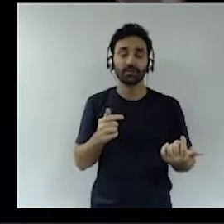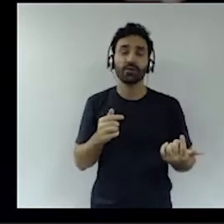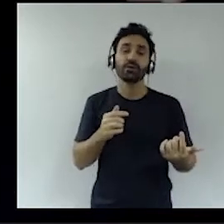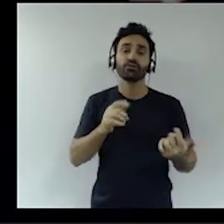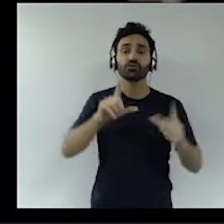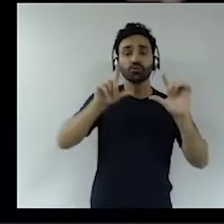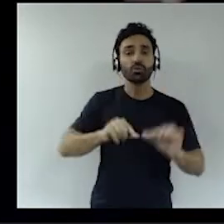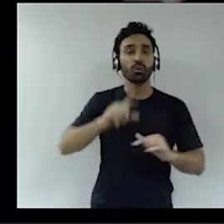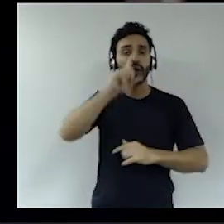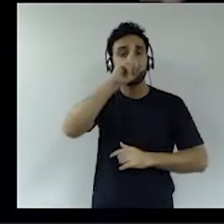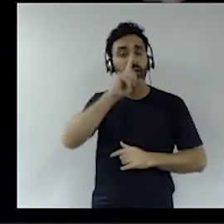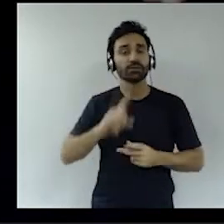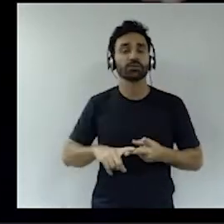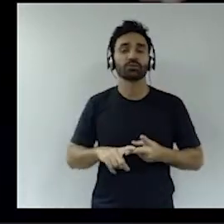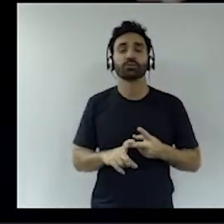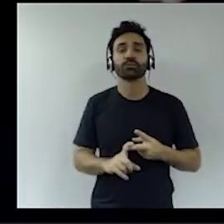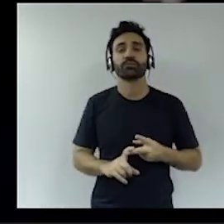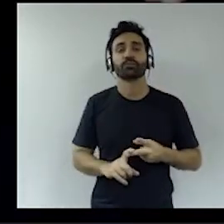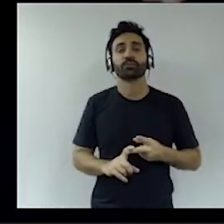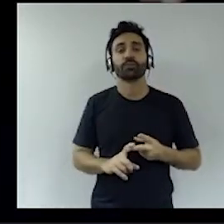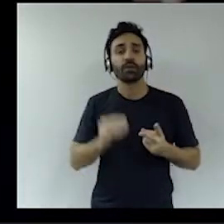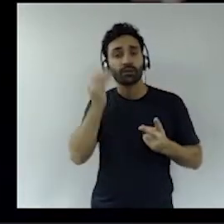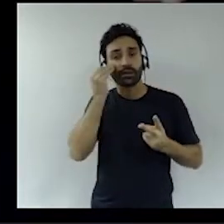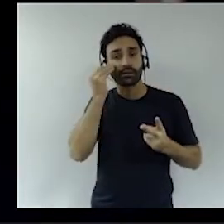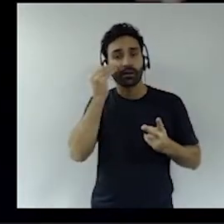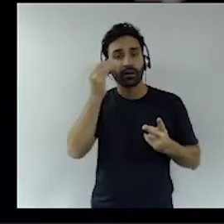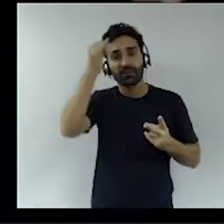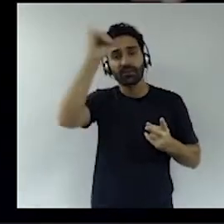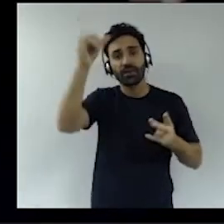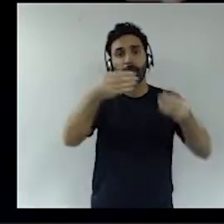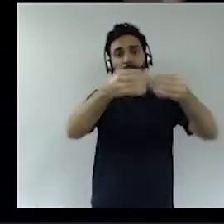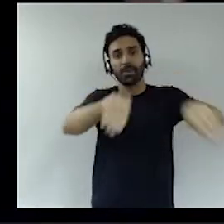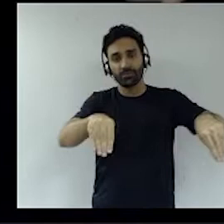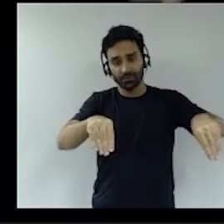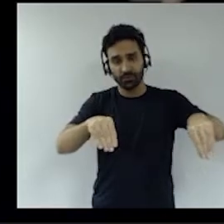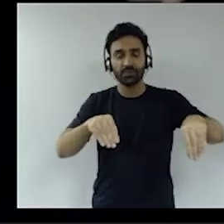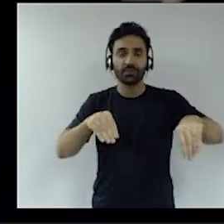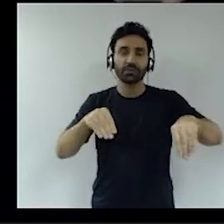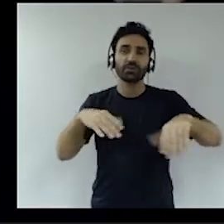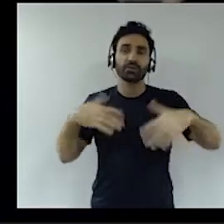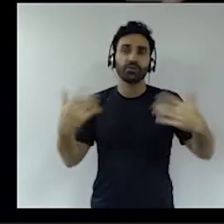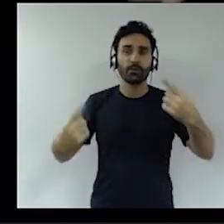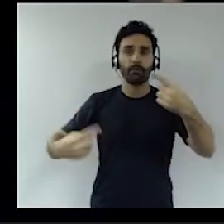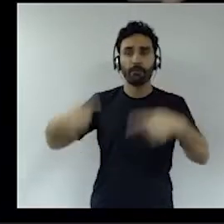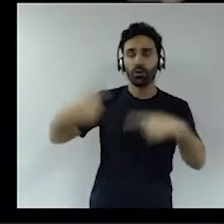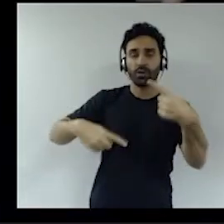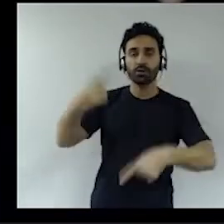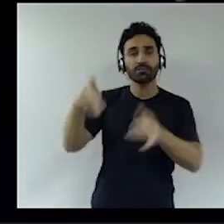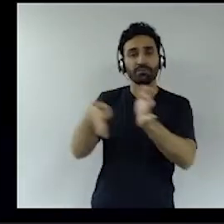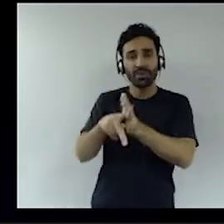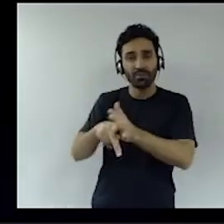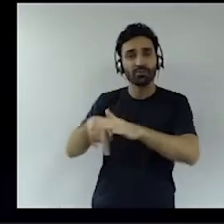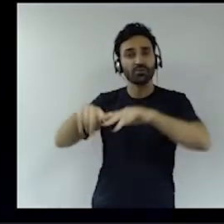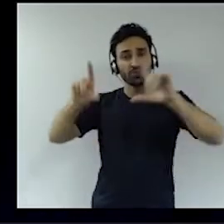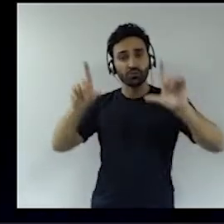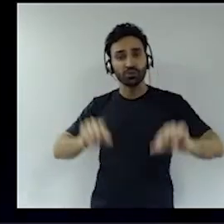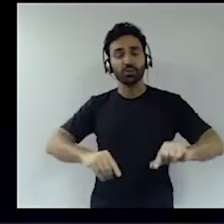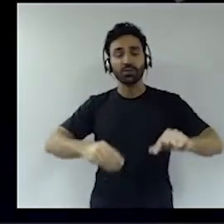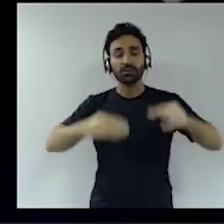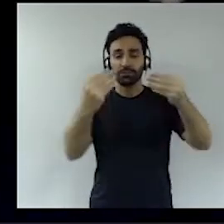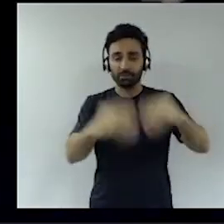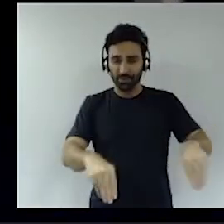riscos, uma diminuição de danos, ponderação de danos. Essa política de redução de danos é